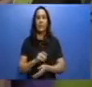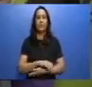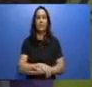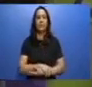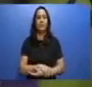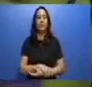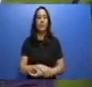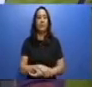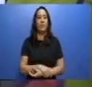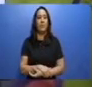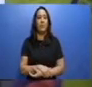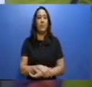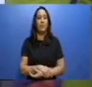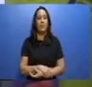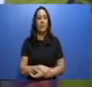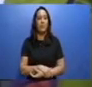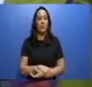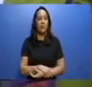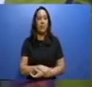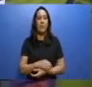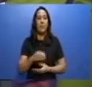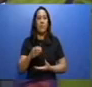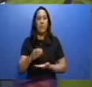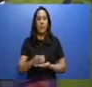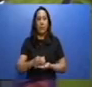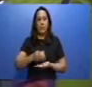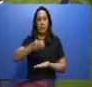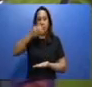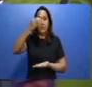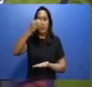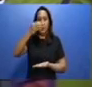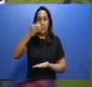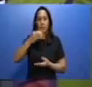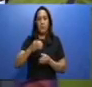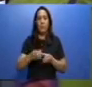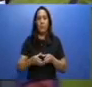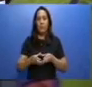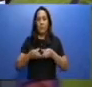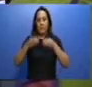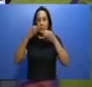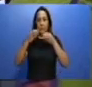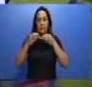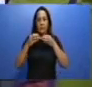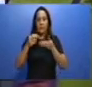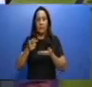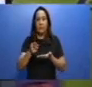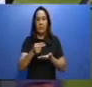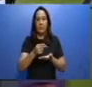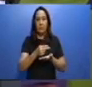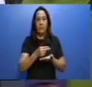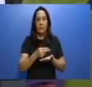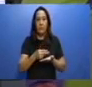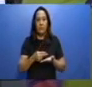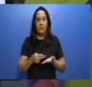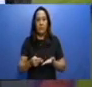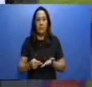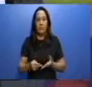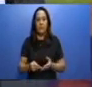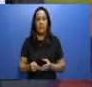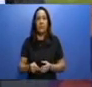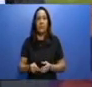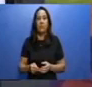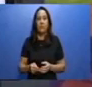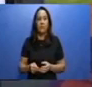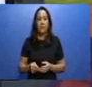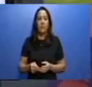só. Eu peguei o cilindro e eu desenhei só essa parte aqui dele. Depois eu peguei